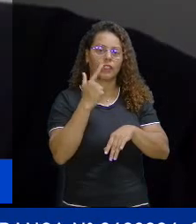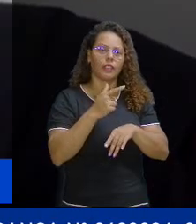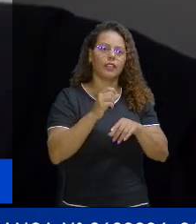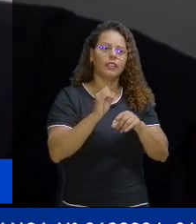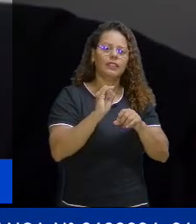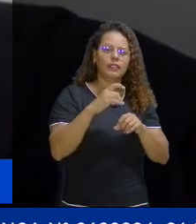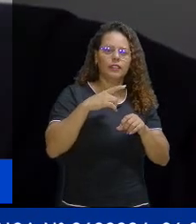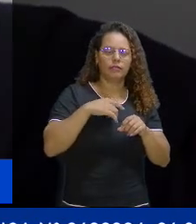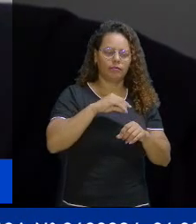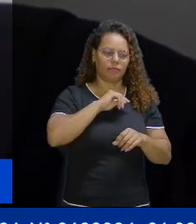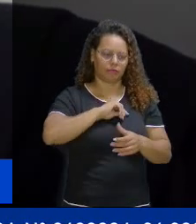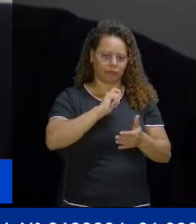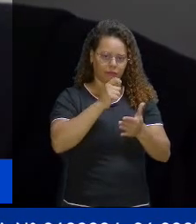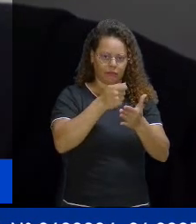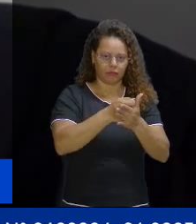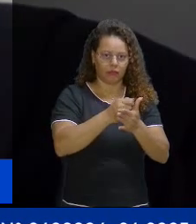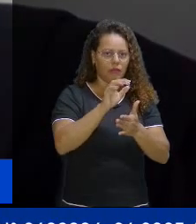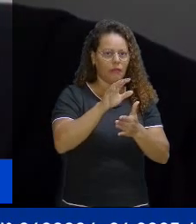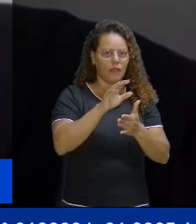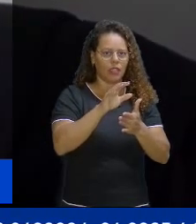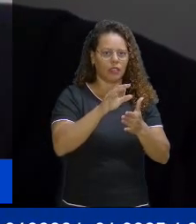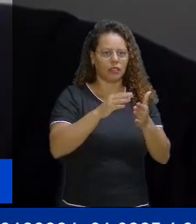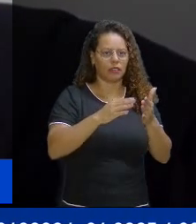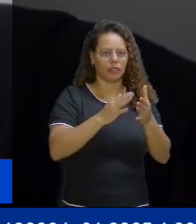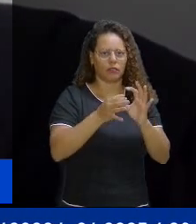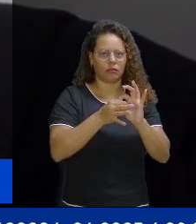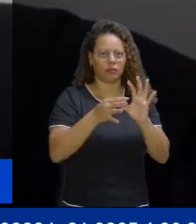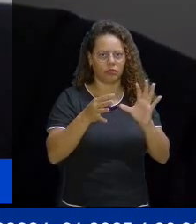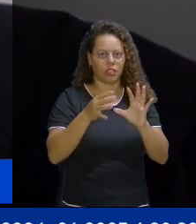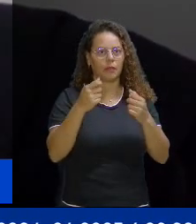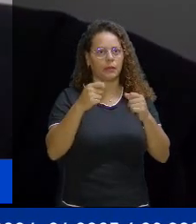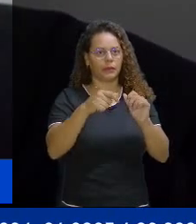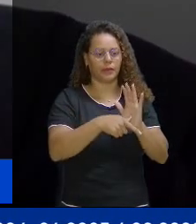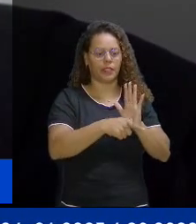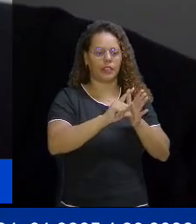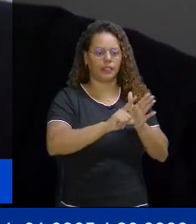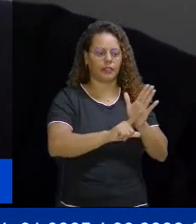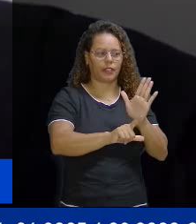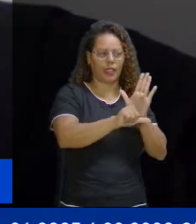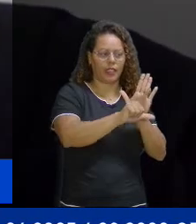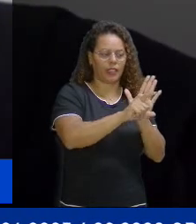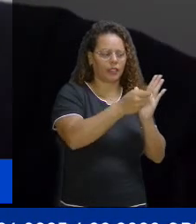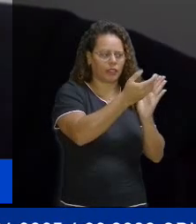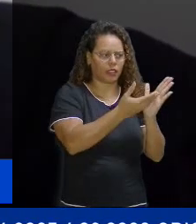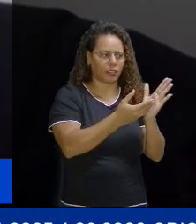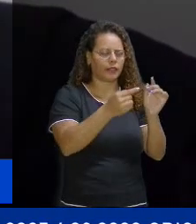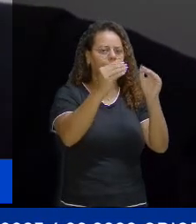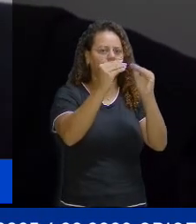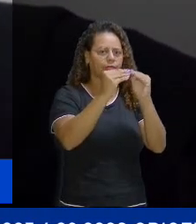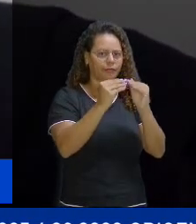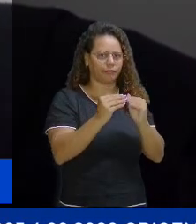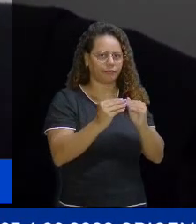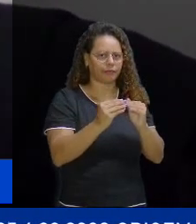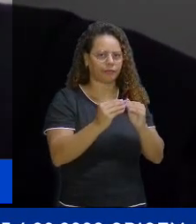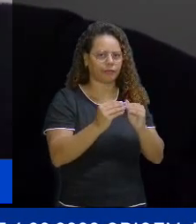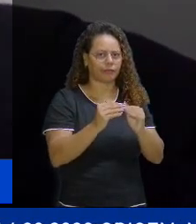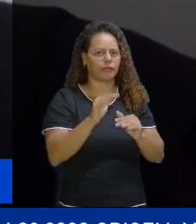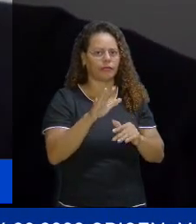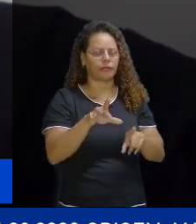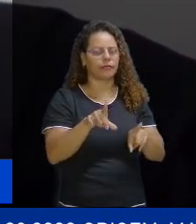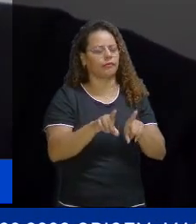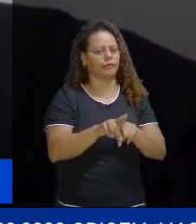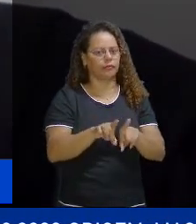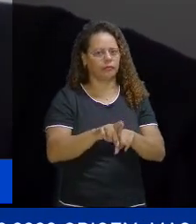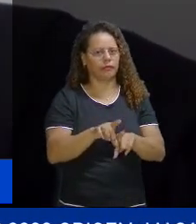vencimento, mas não autoriza a majoração sem respaldo legislativo. A autoridade coautora corretamente